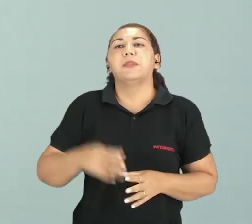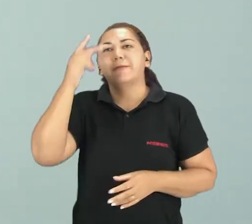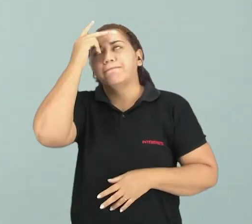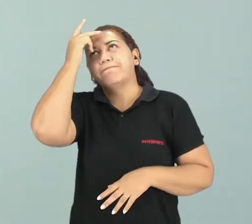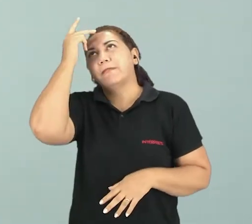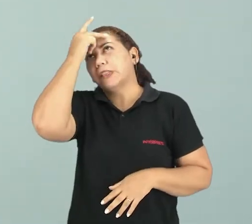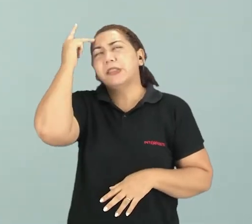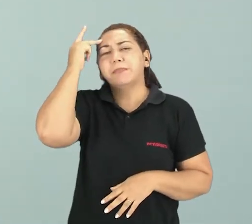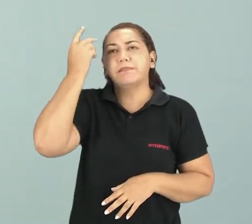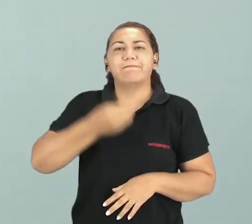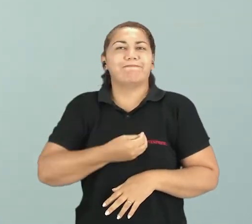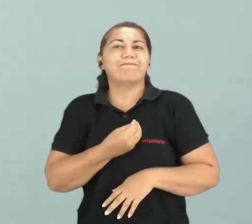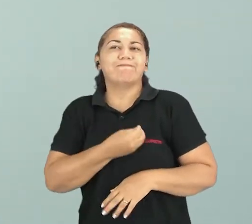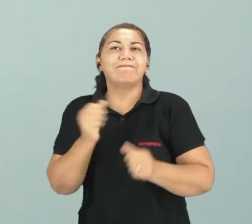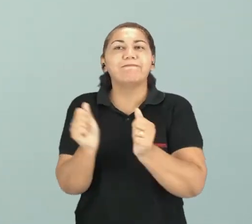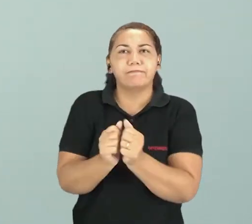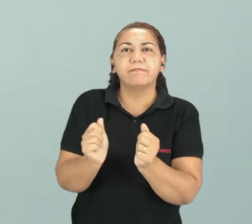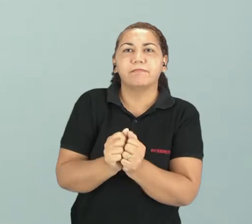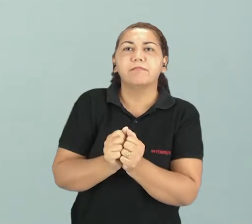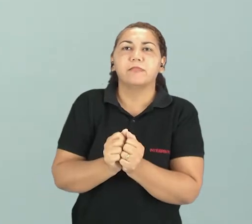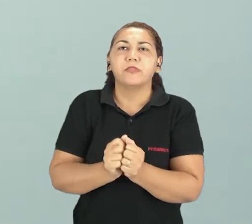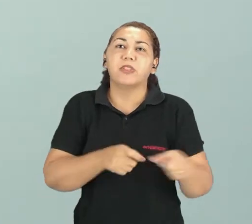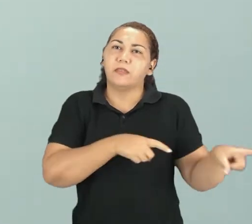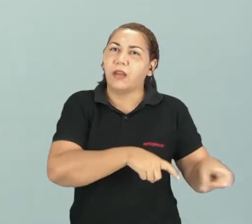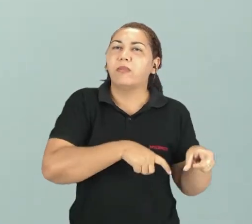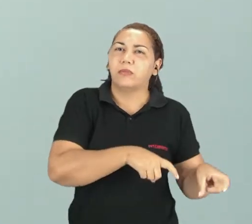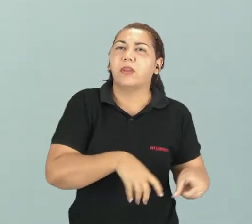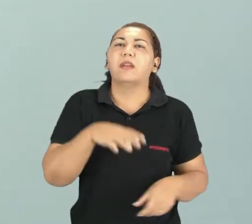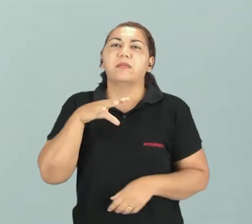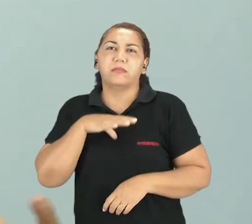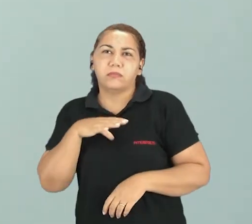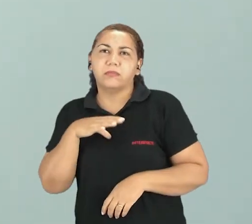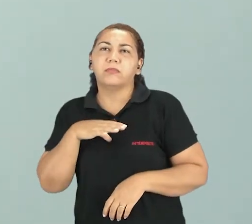campo ou na cidade, ou até mesmo a situação onde você se encontra,